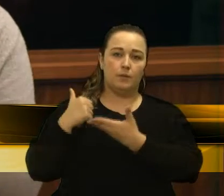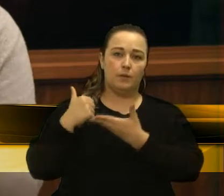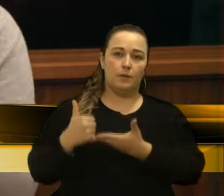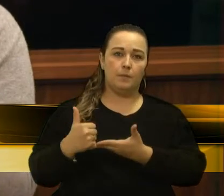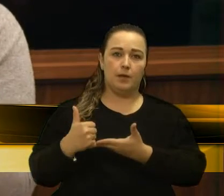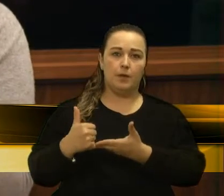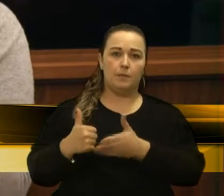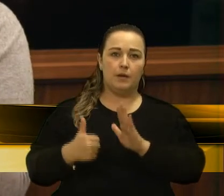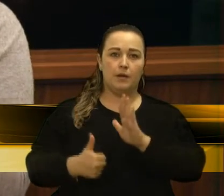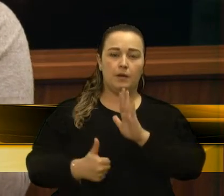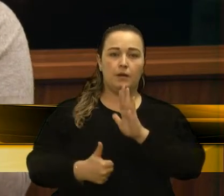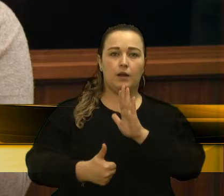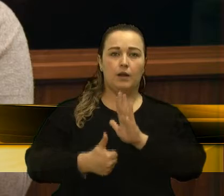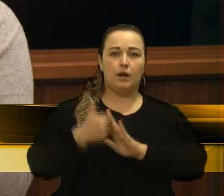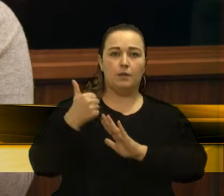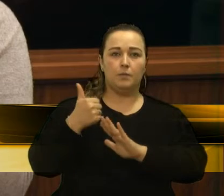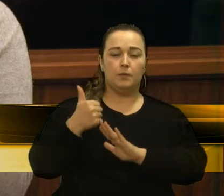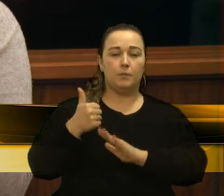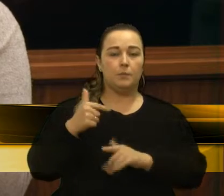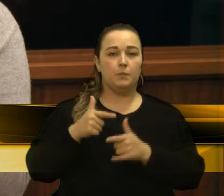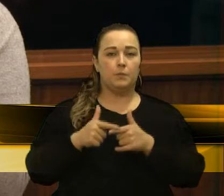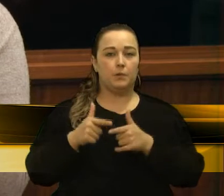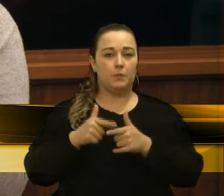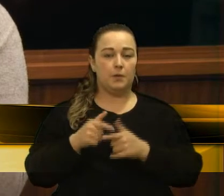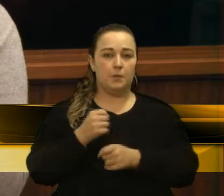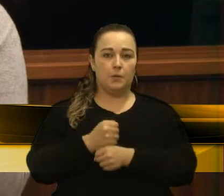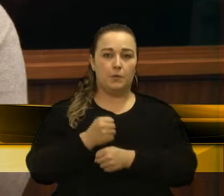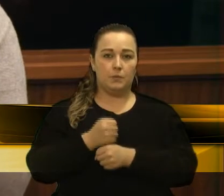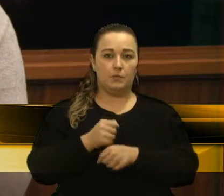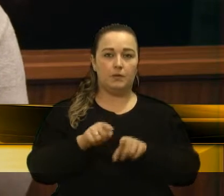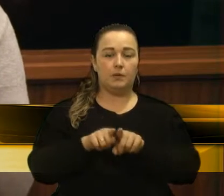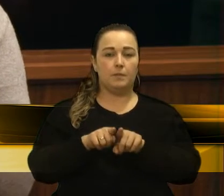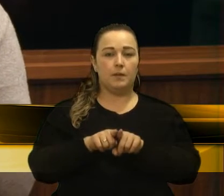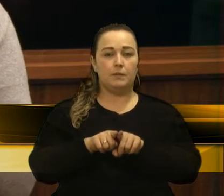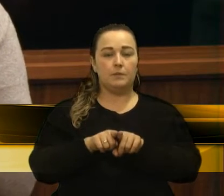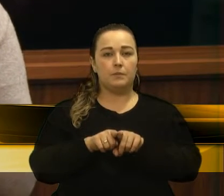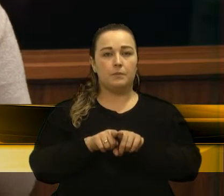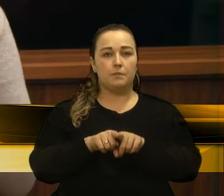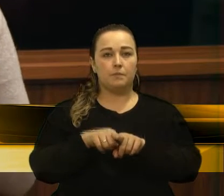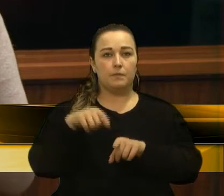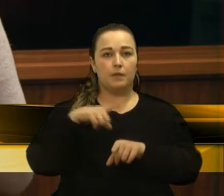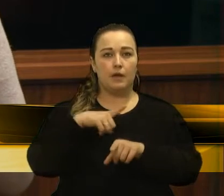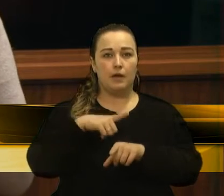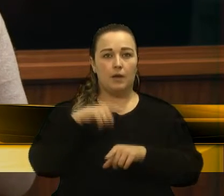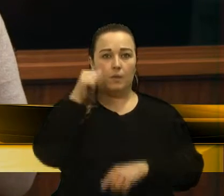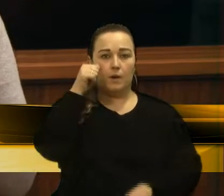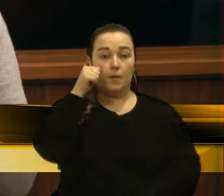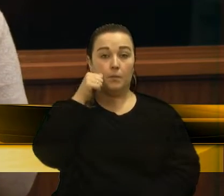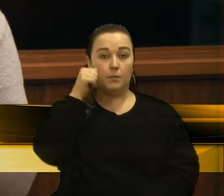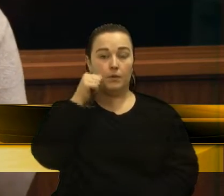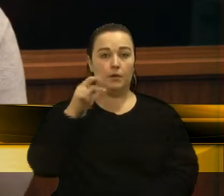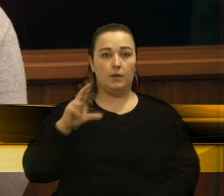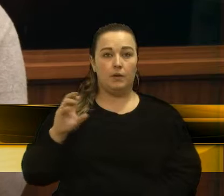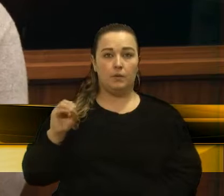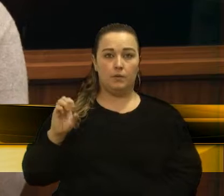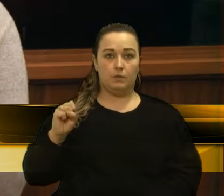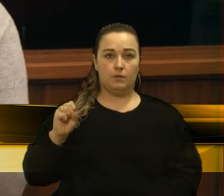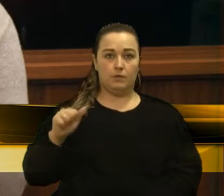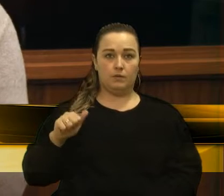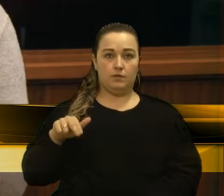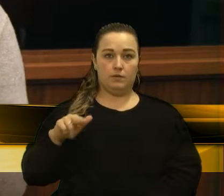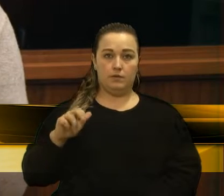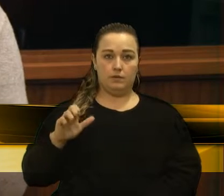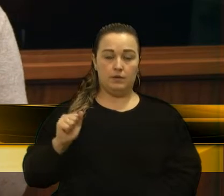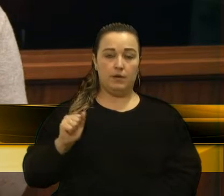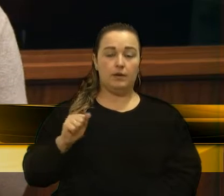coluna. Mas eu quero também reconhecer o trabalho da Rosana, né, arquiteta da prefeitura, e